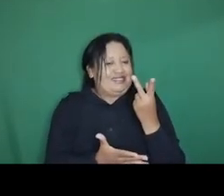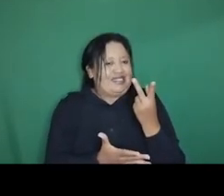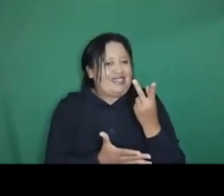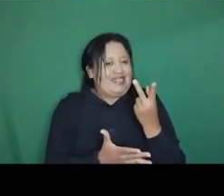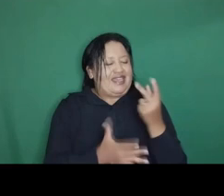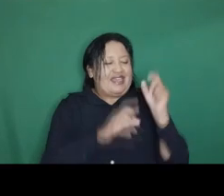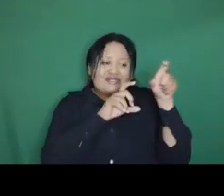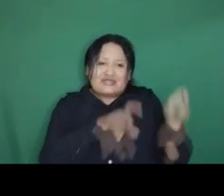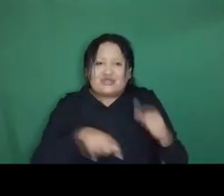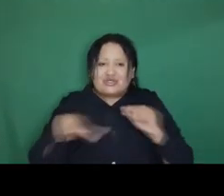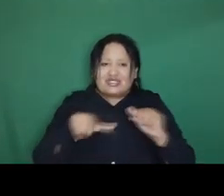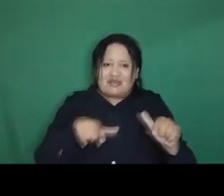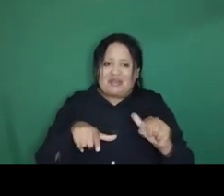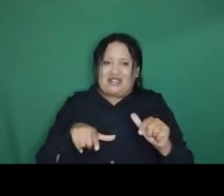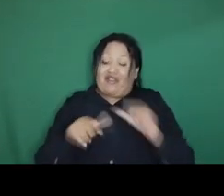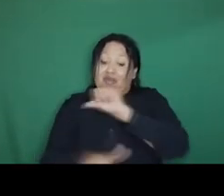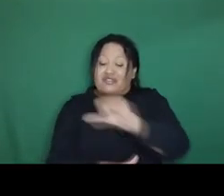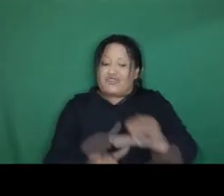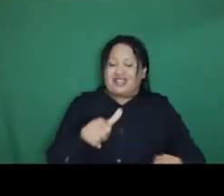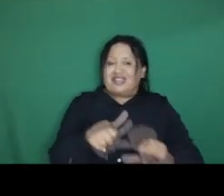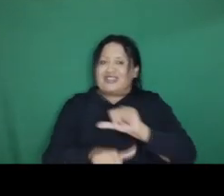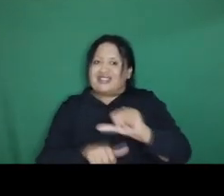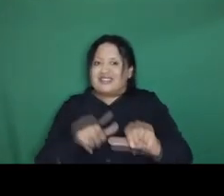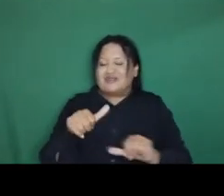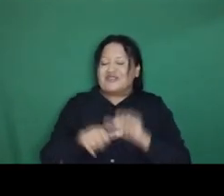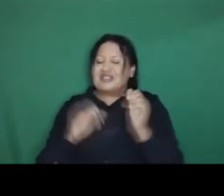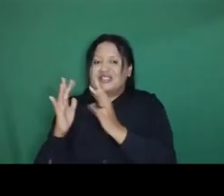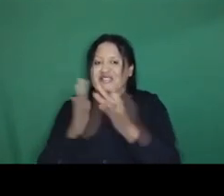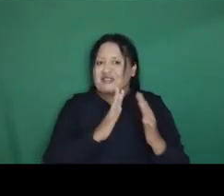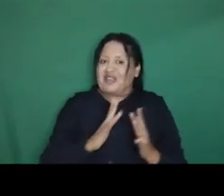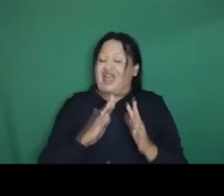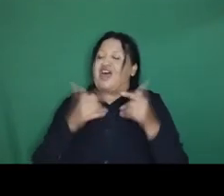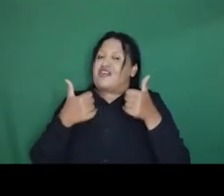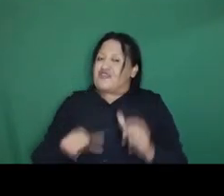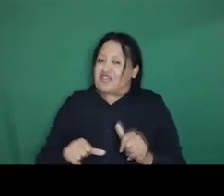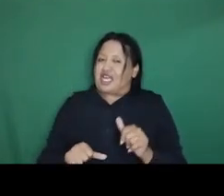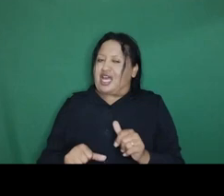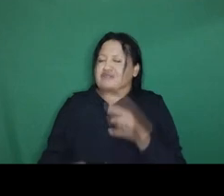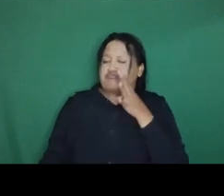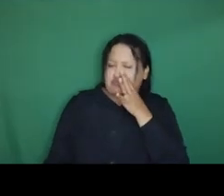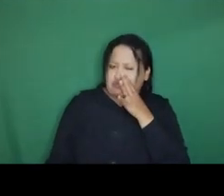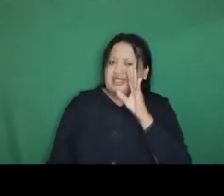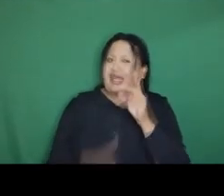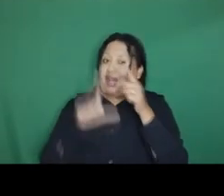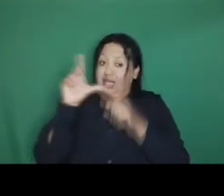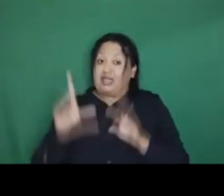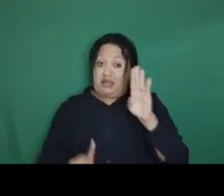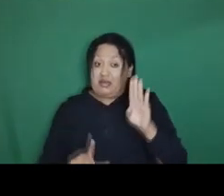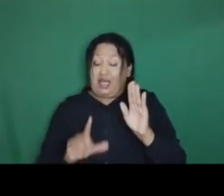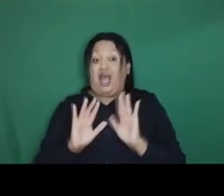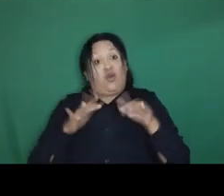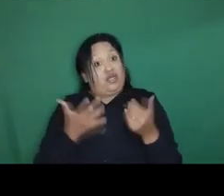mais ele se apropria dos recursos ele vai né alterando modificando a dinâmica Então vamos ficar atenta aí a letra B